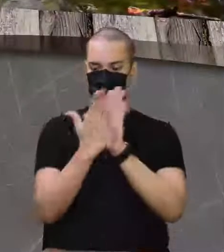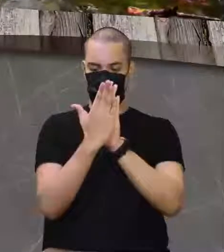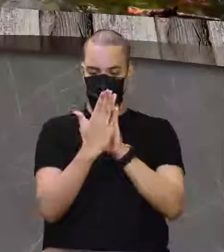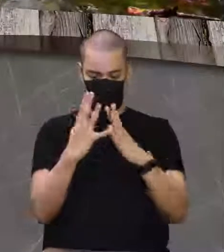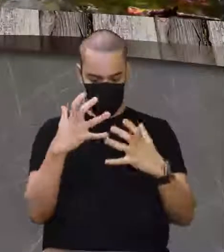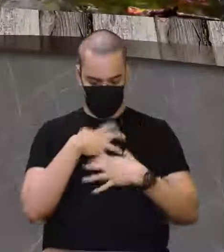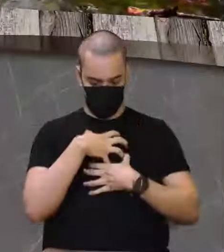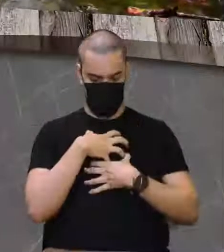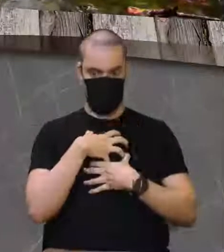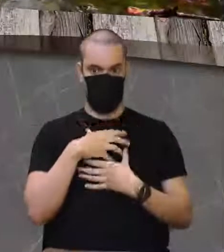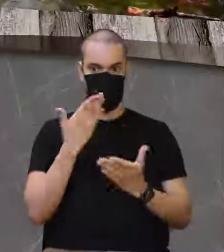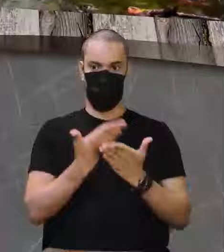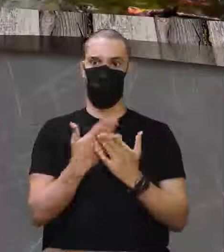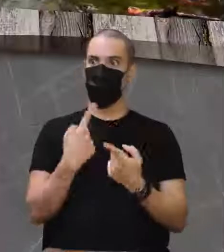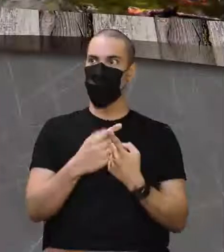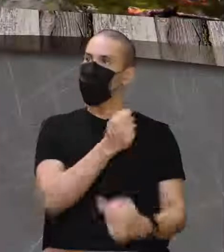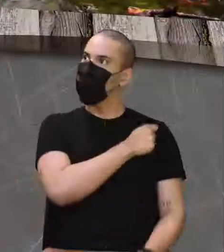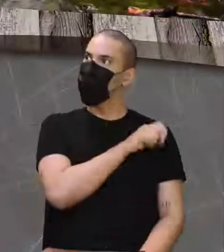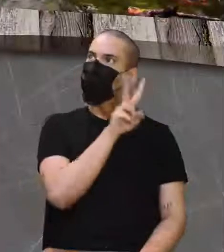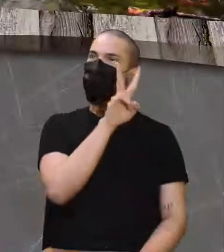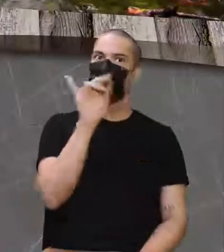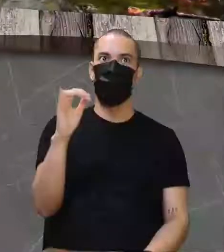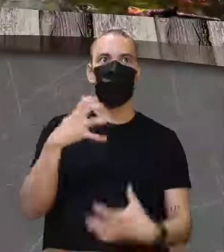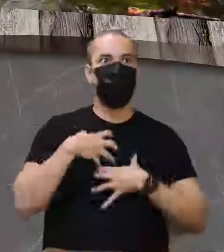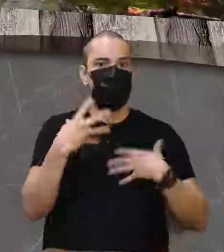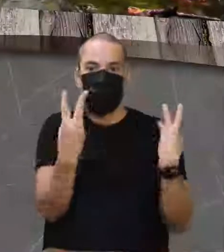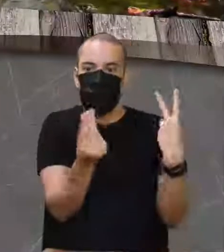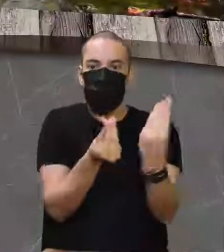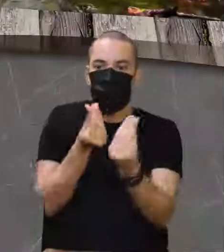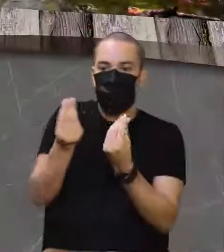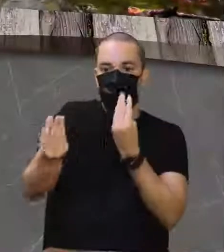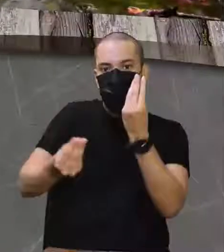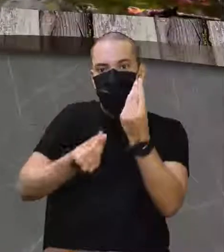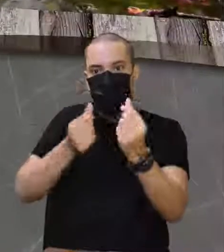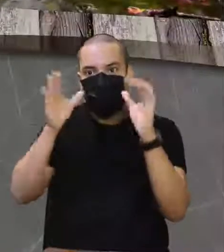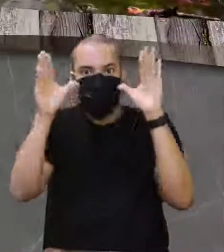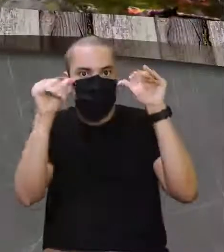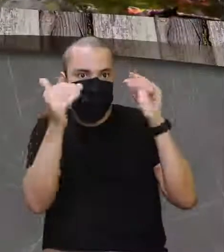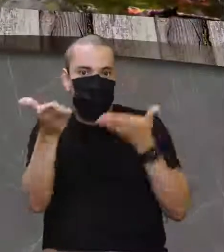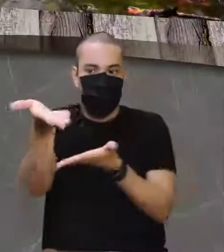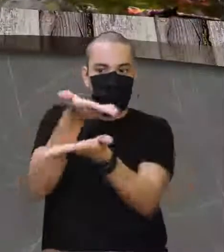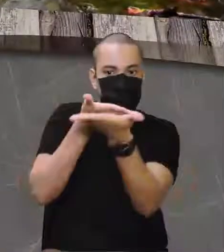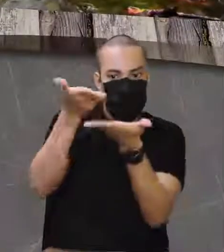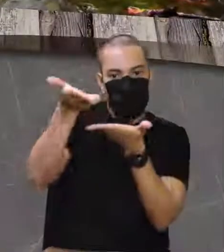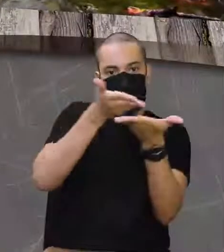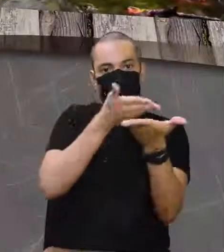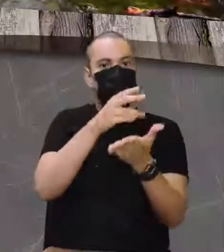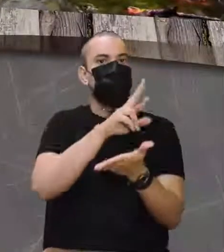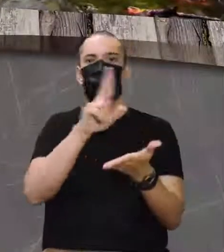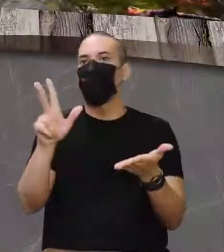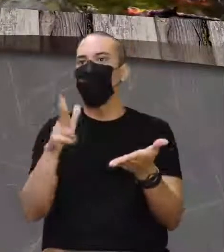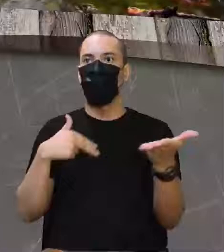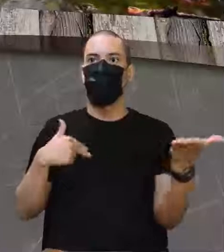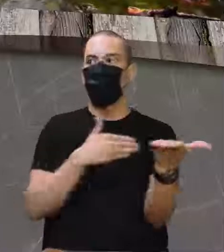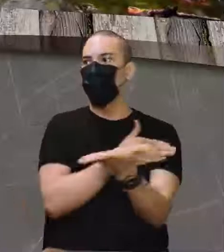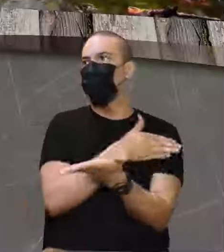aula, o aluno ele já vai se situando o que vem pela frente, né? A gente não começa já os 2 pés no